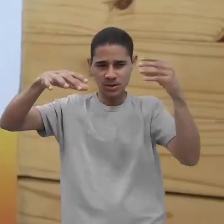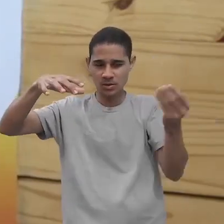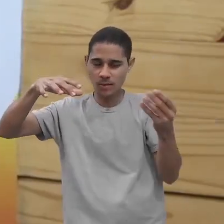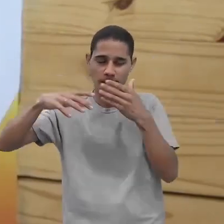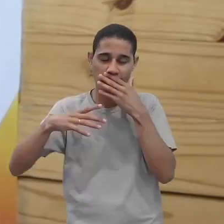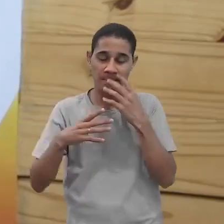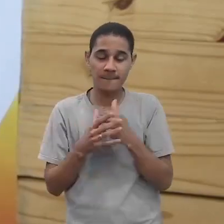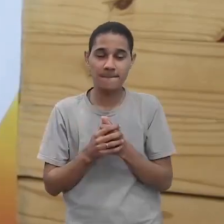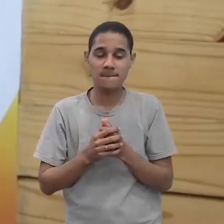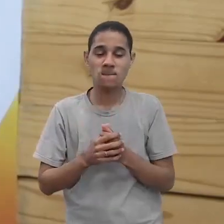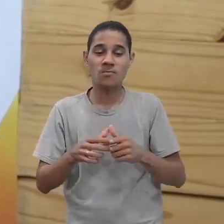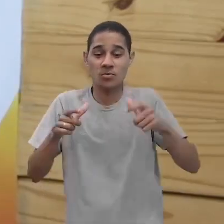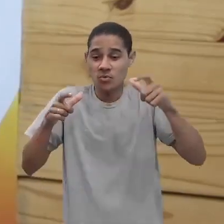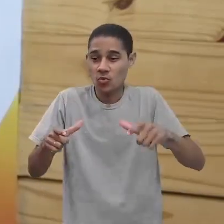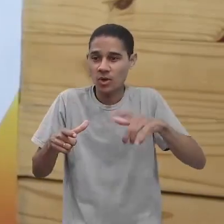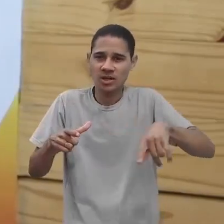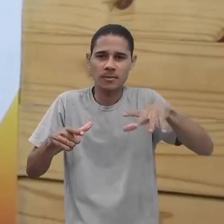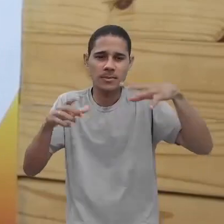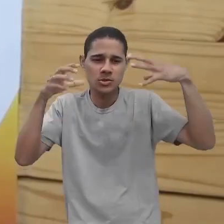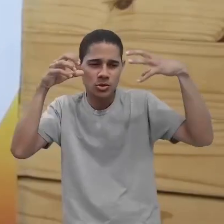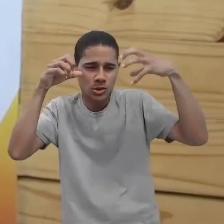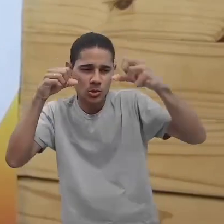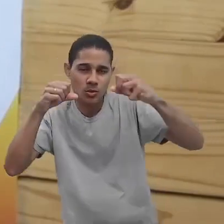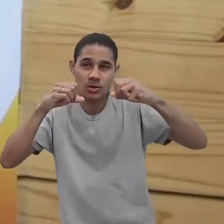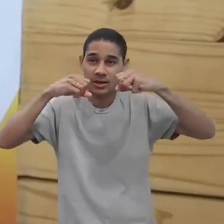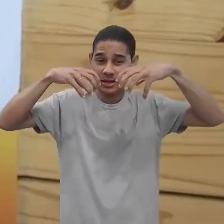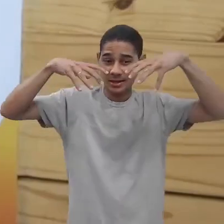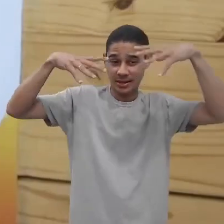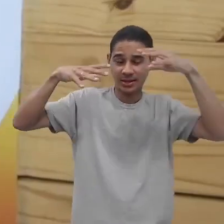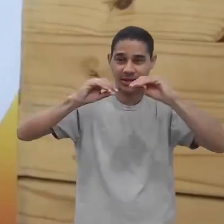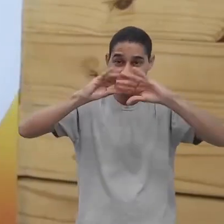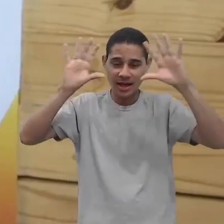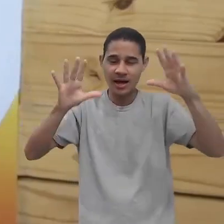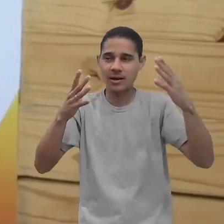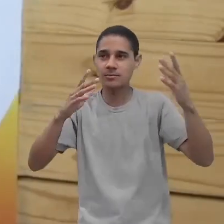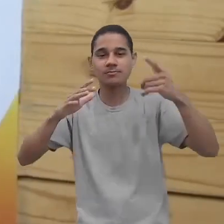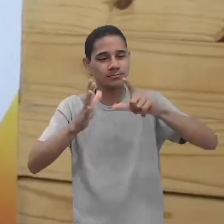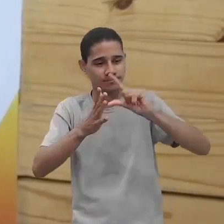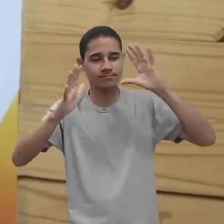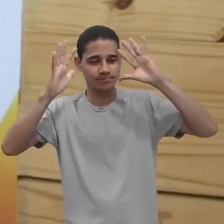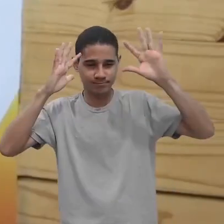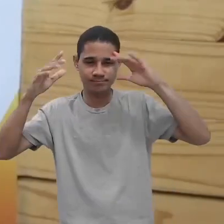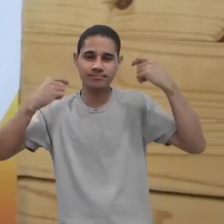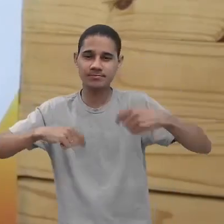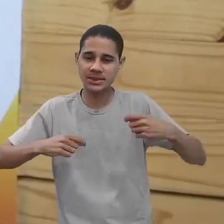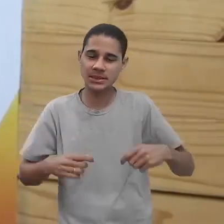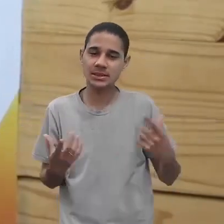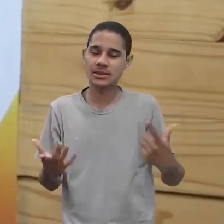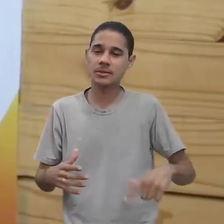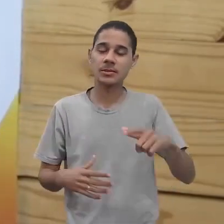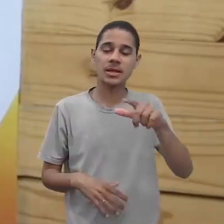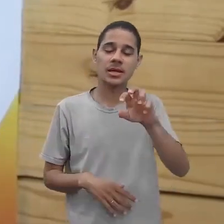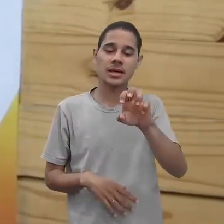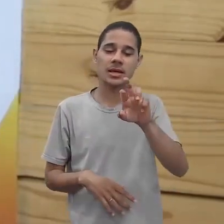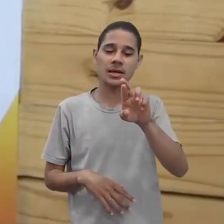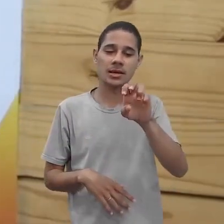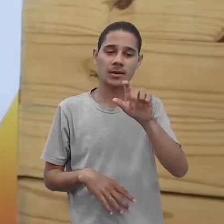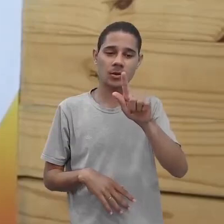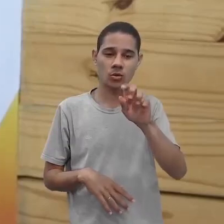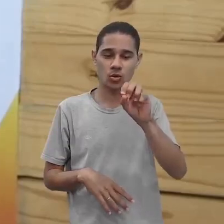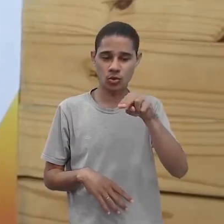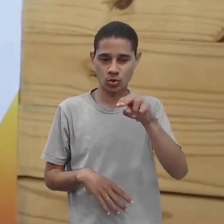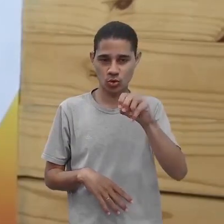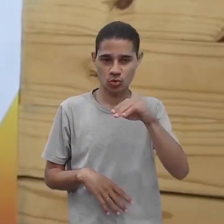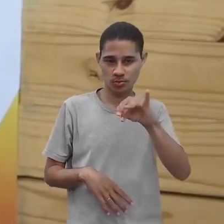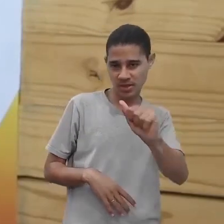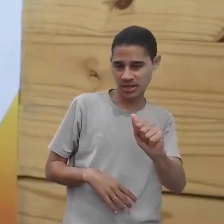questão de um ambiente mais escuro, mais claro, isso tem que ser pensado. A questão da ergonomia, quando a gente for desenhar aí os